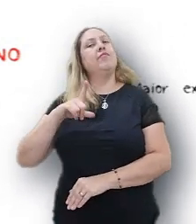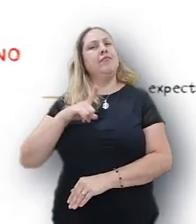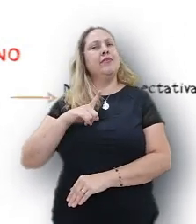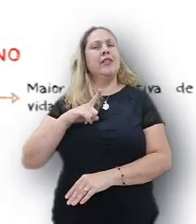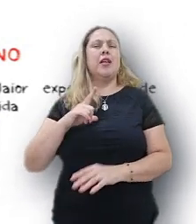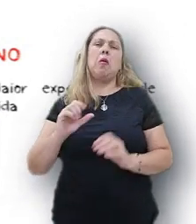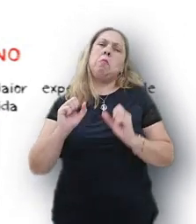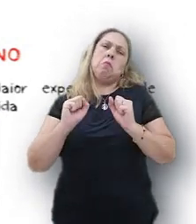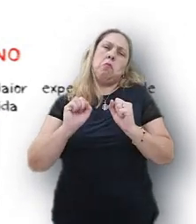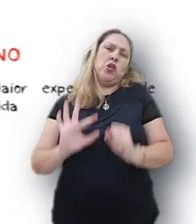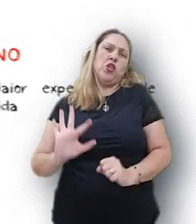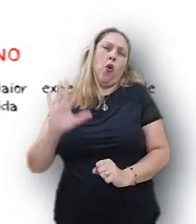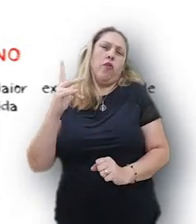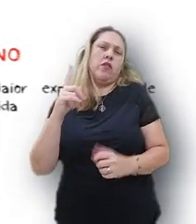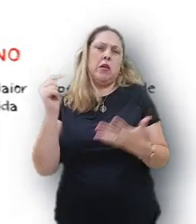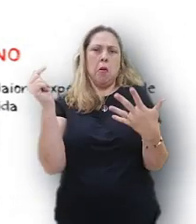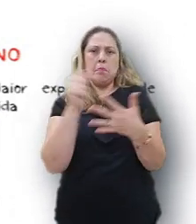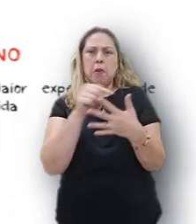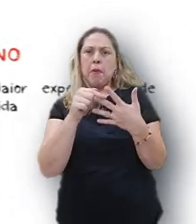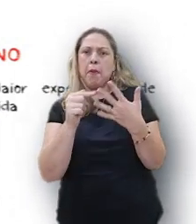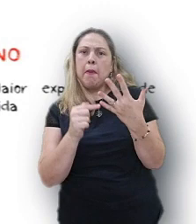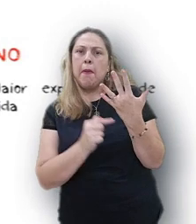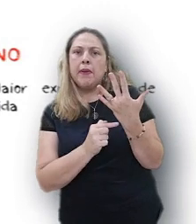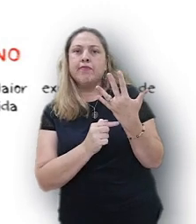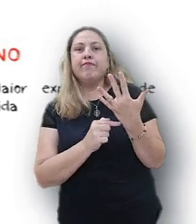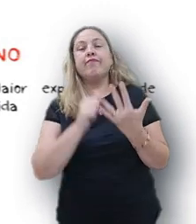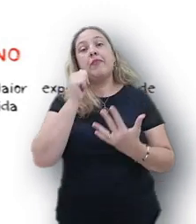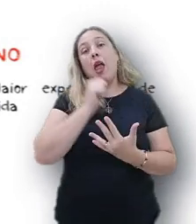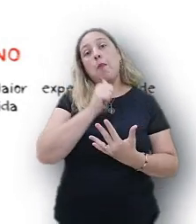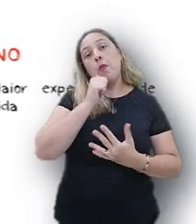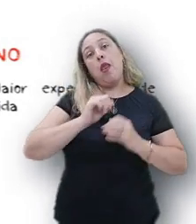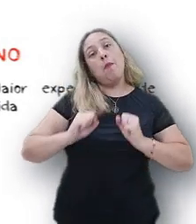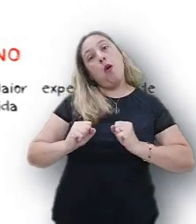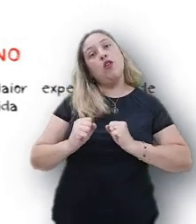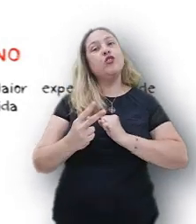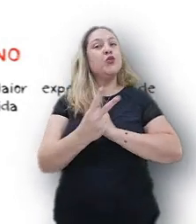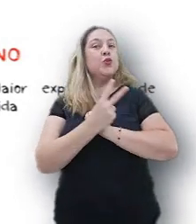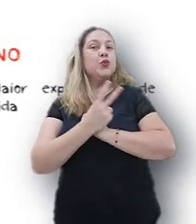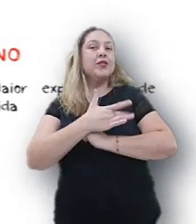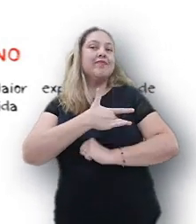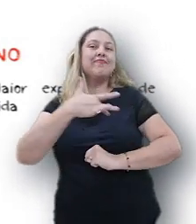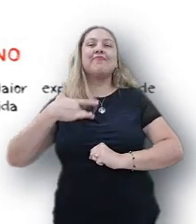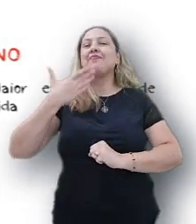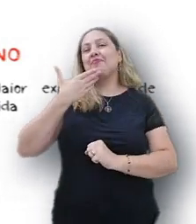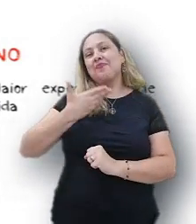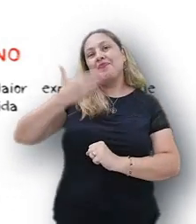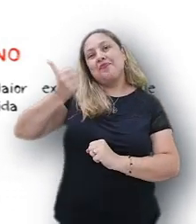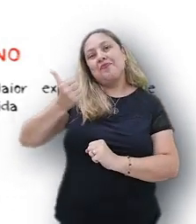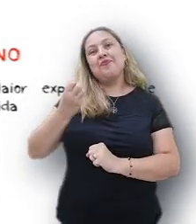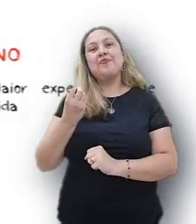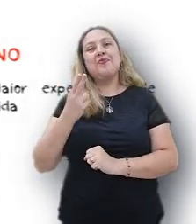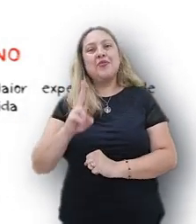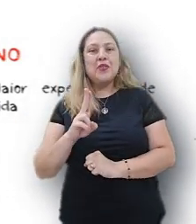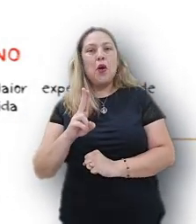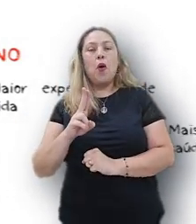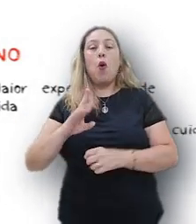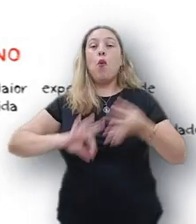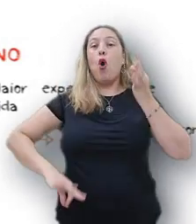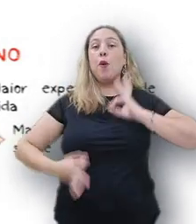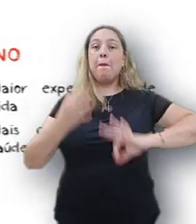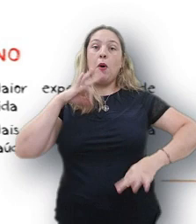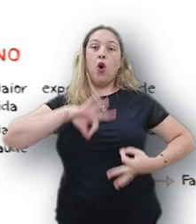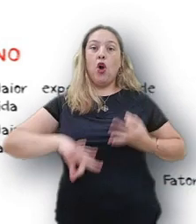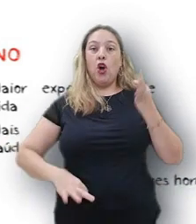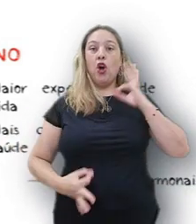o número de mulheres tende a ser maior que o número dos homens, o que se explica por uma série de fatores, seja